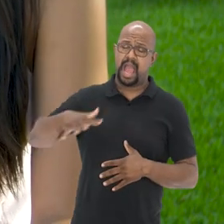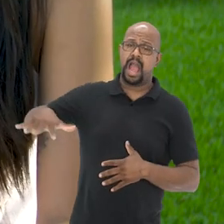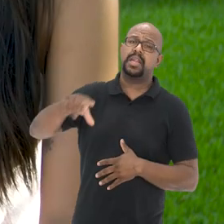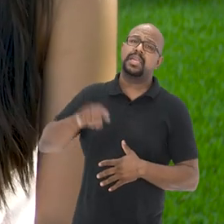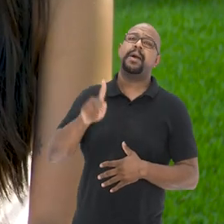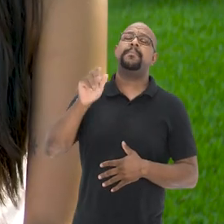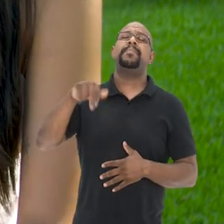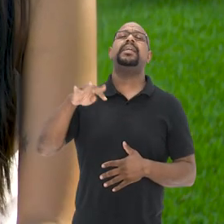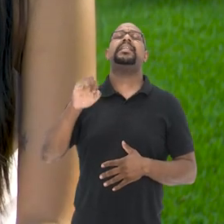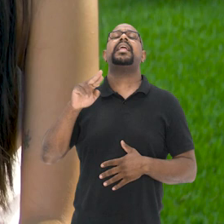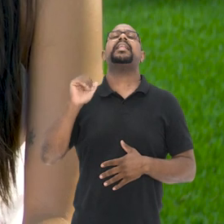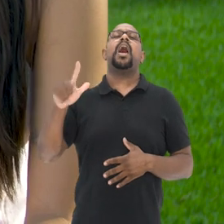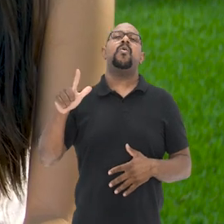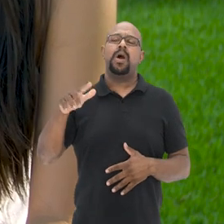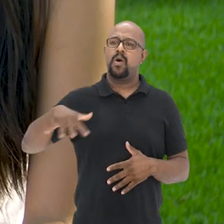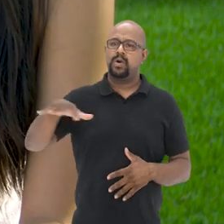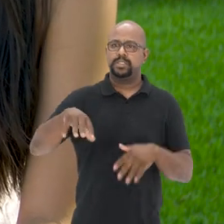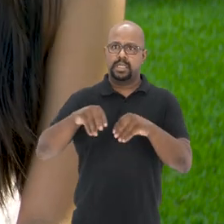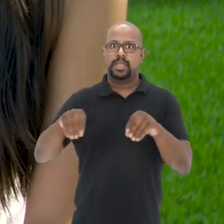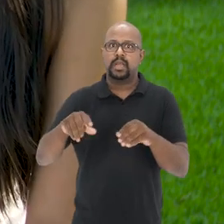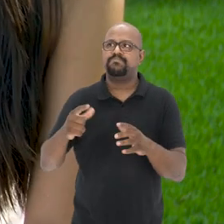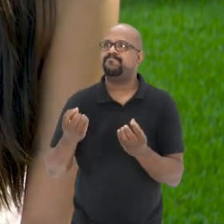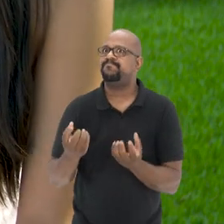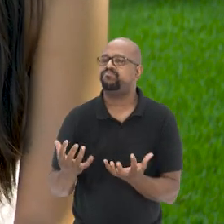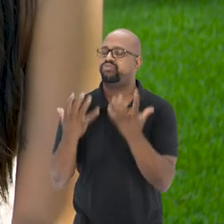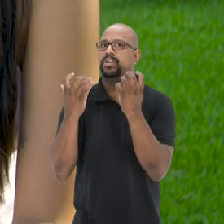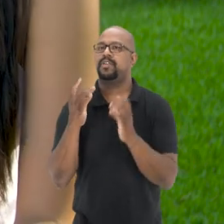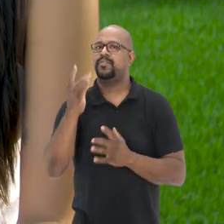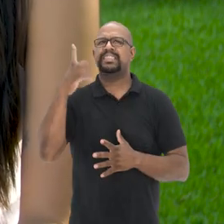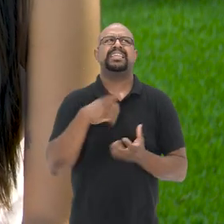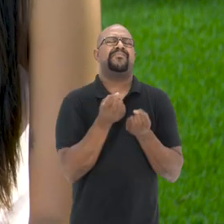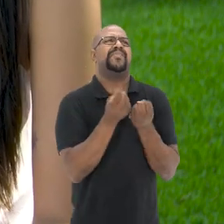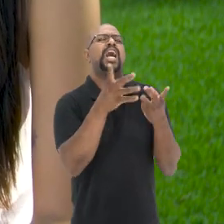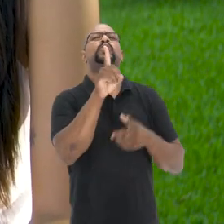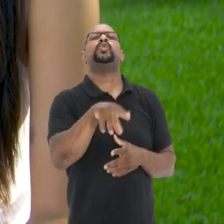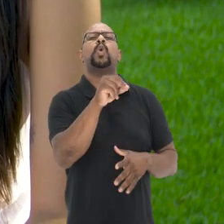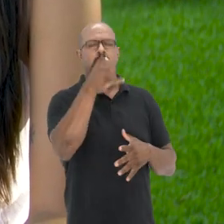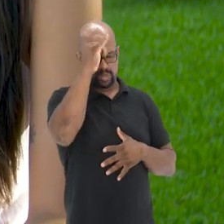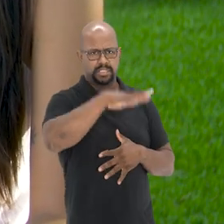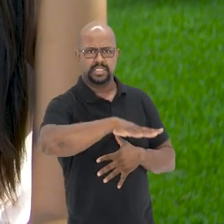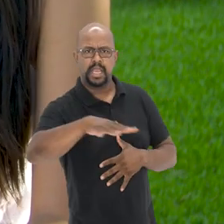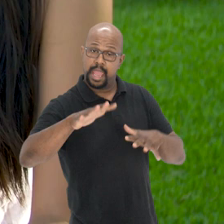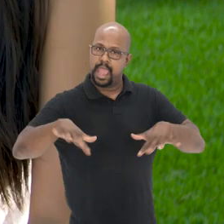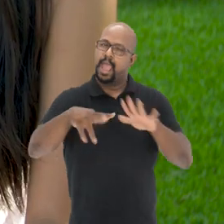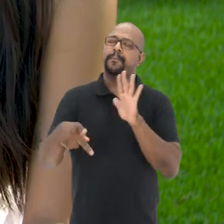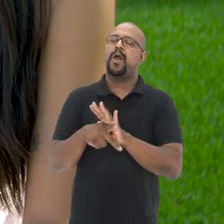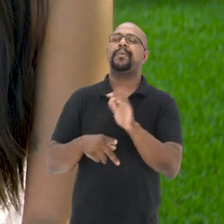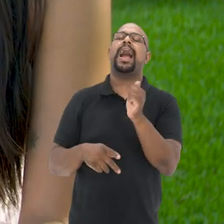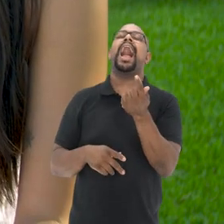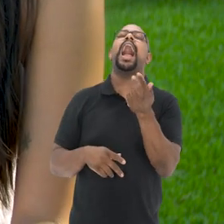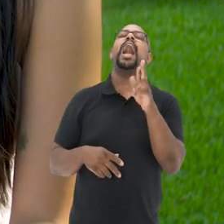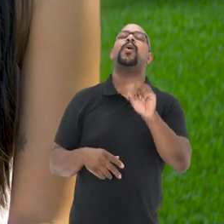na minha região, que é a região do Pantanal, onde a terra é super fértil, tem vários fazendeiros, é a região do